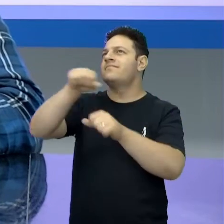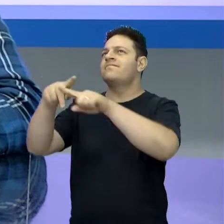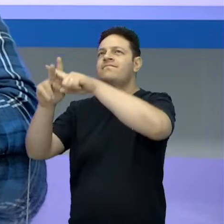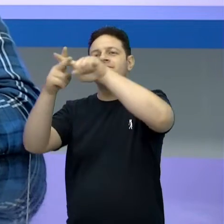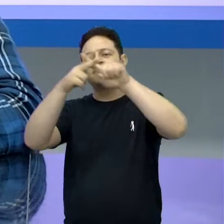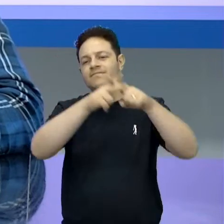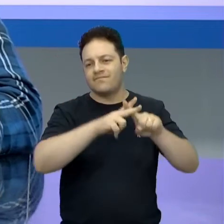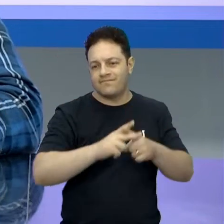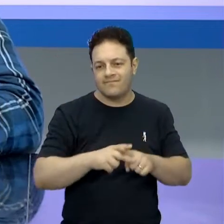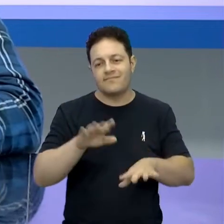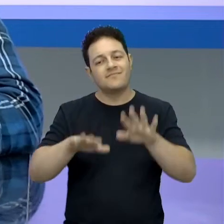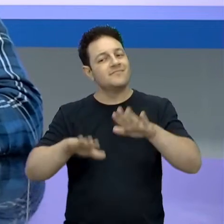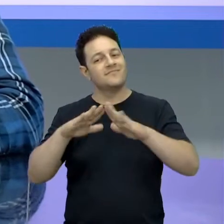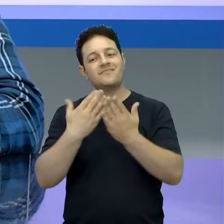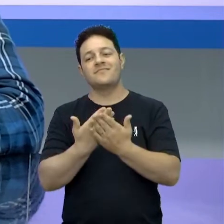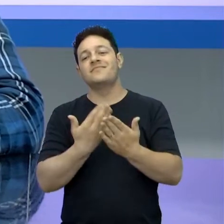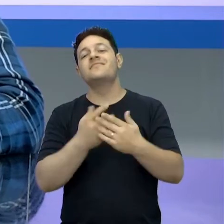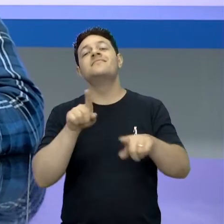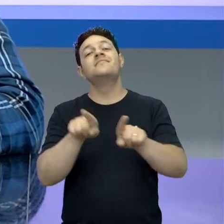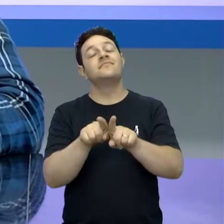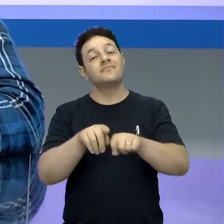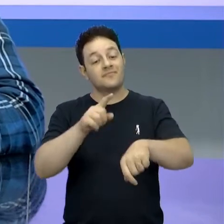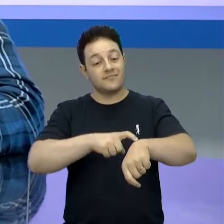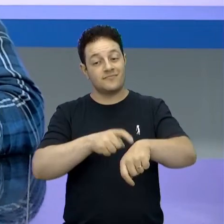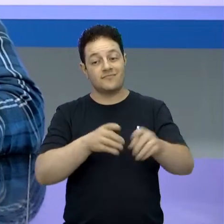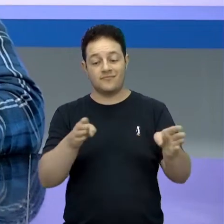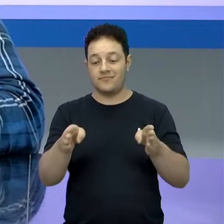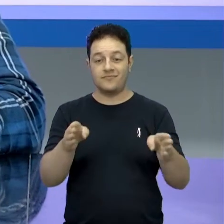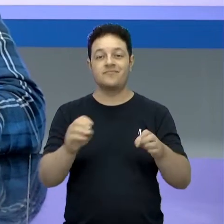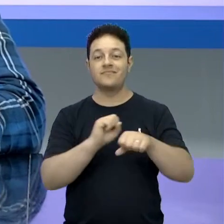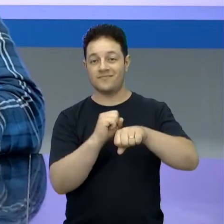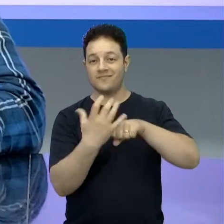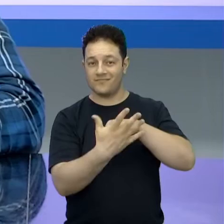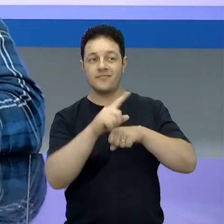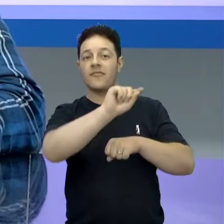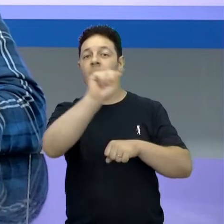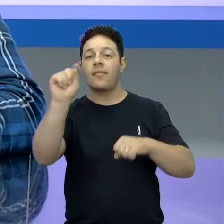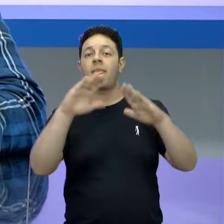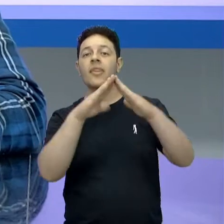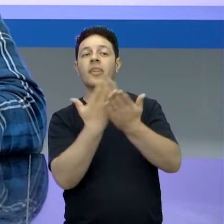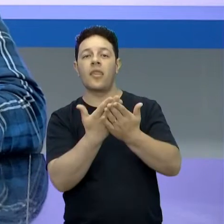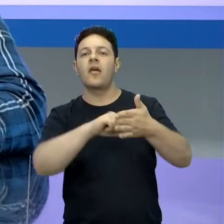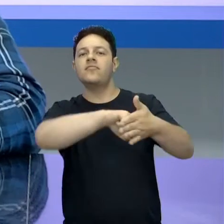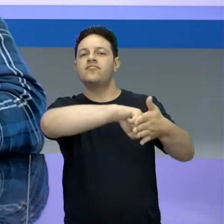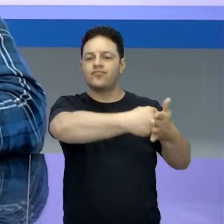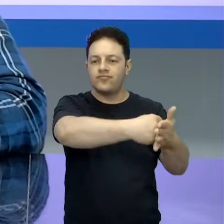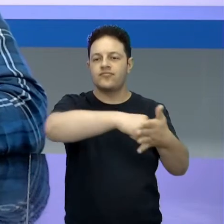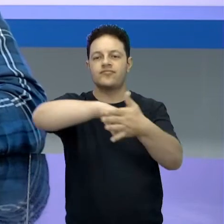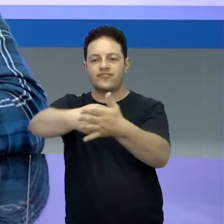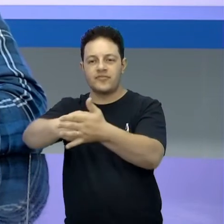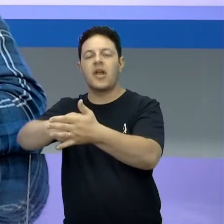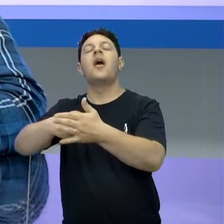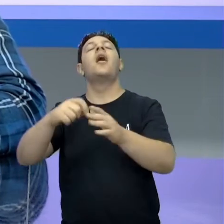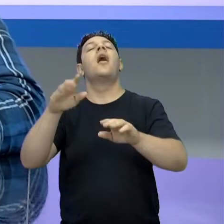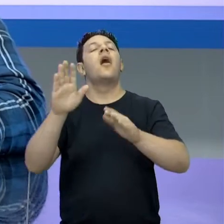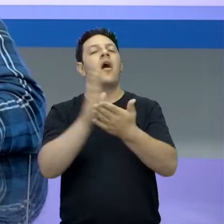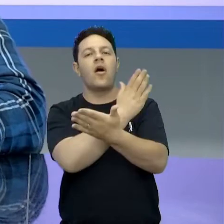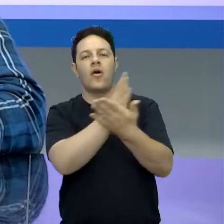né, principalmente durante esse período da pandemia, né, que as escolas tiveram que se readaptar e